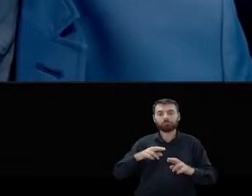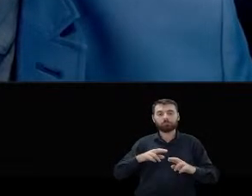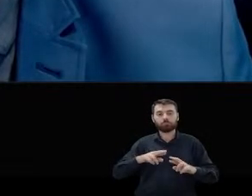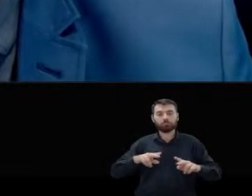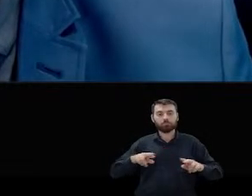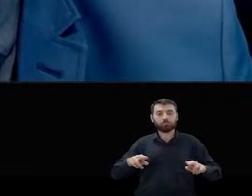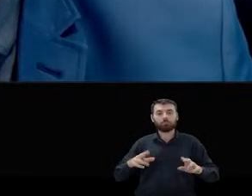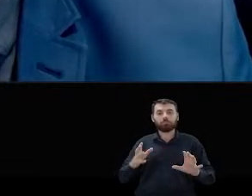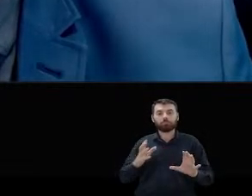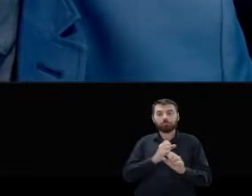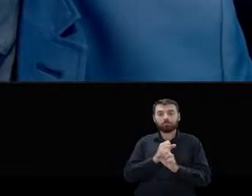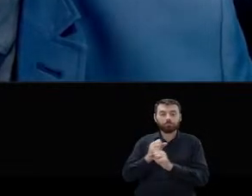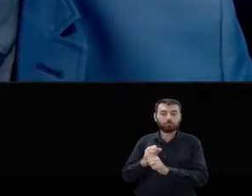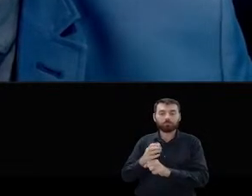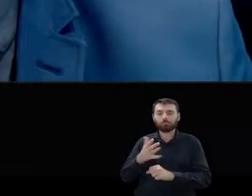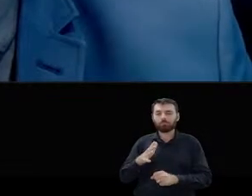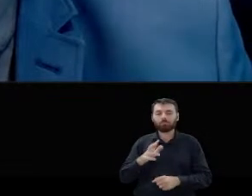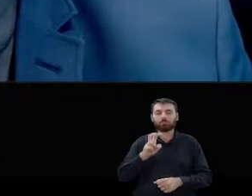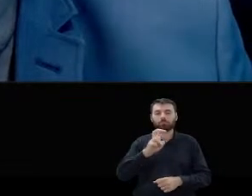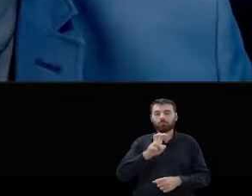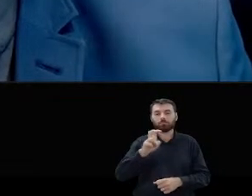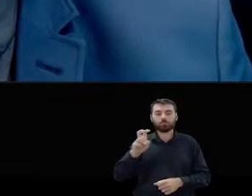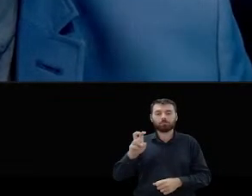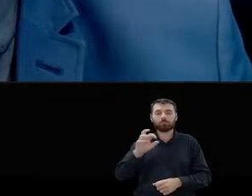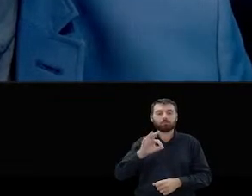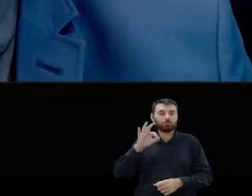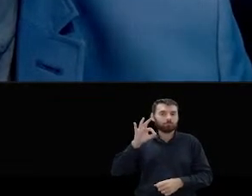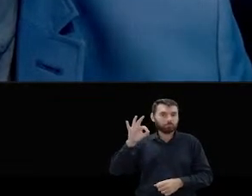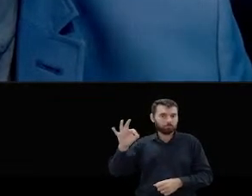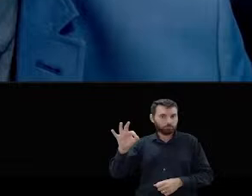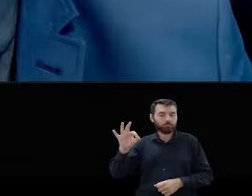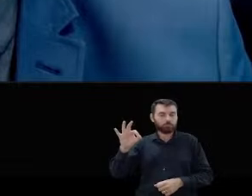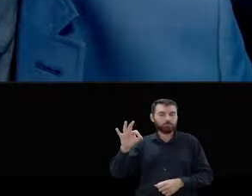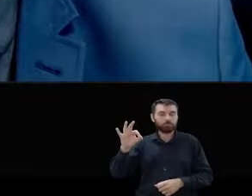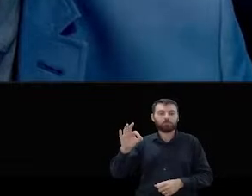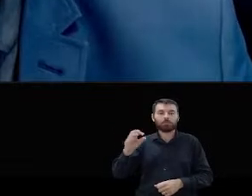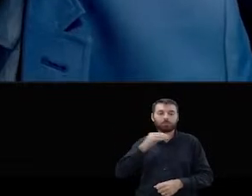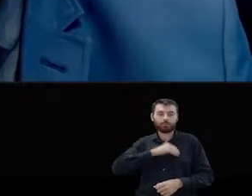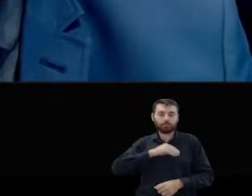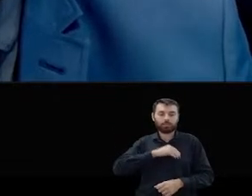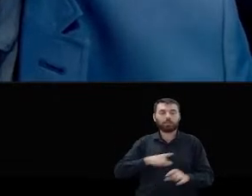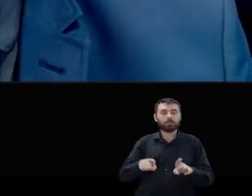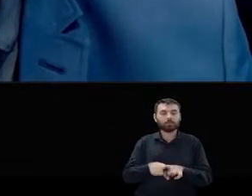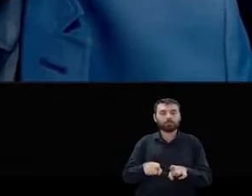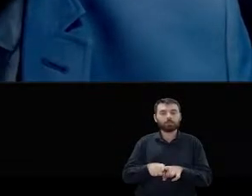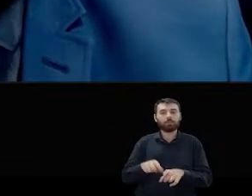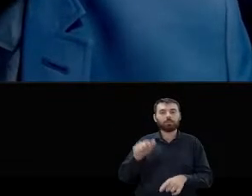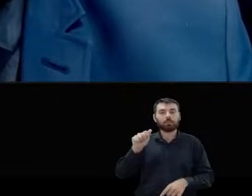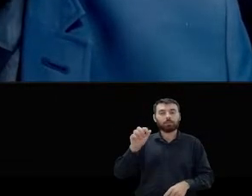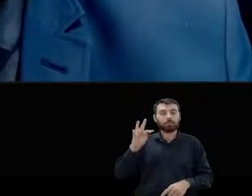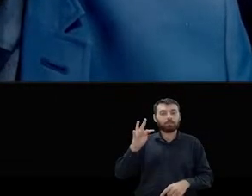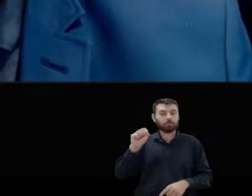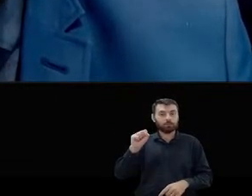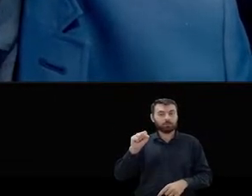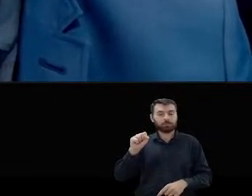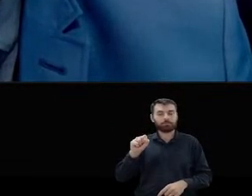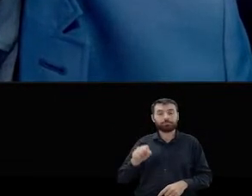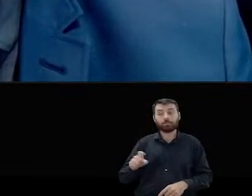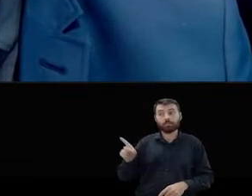no mínimo em 55% ali do valor do salário e do ATS. O perito ele calculou